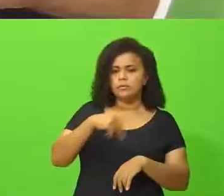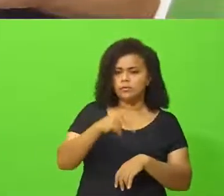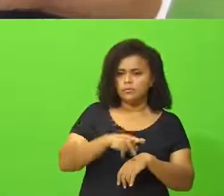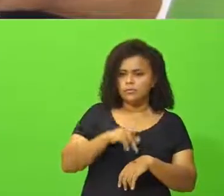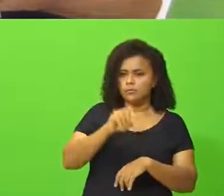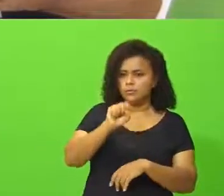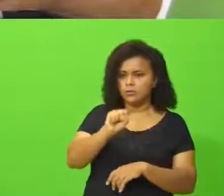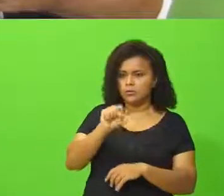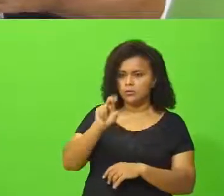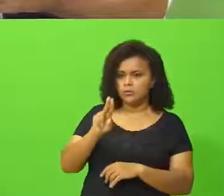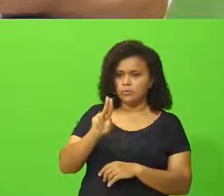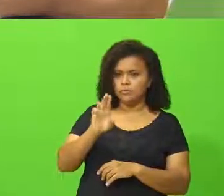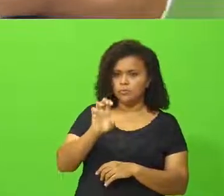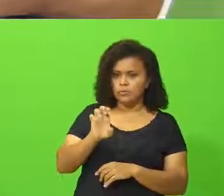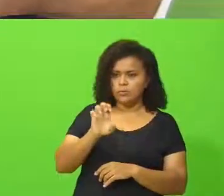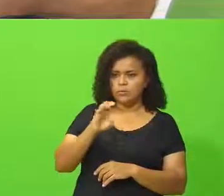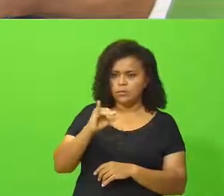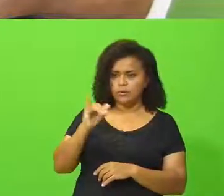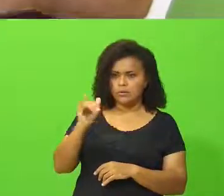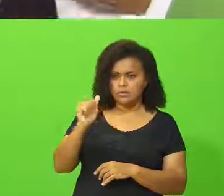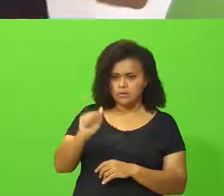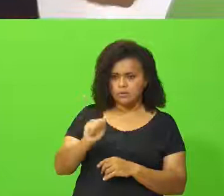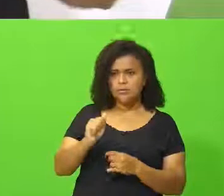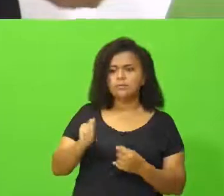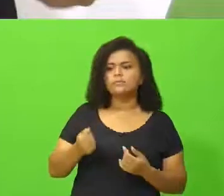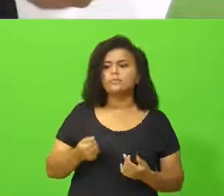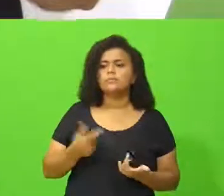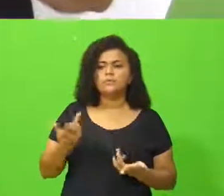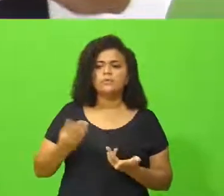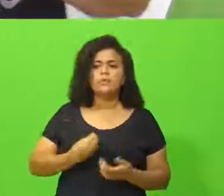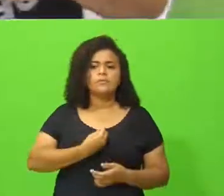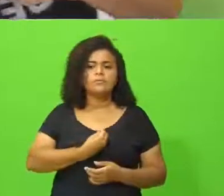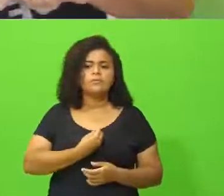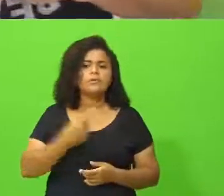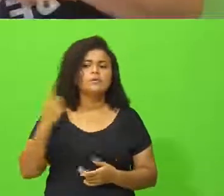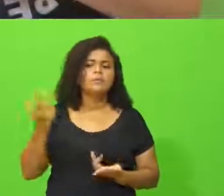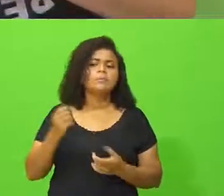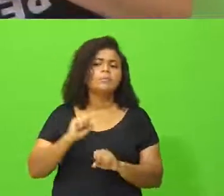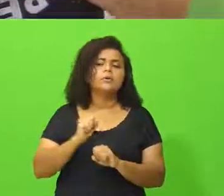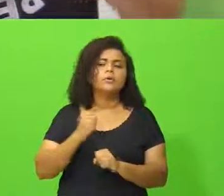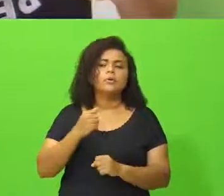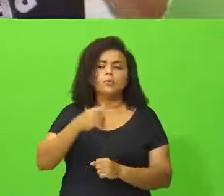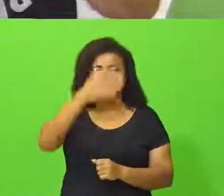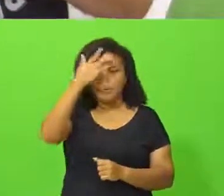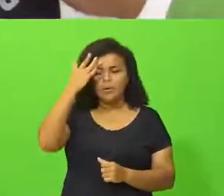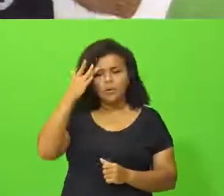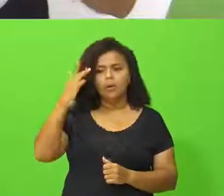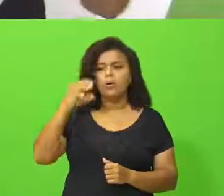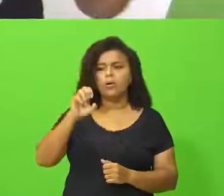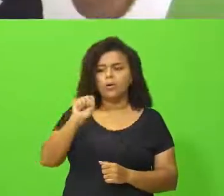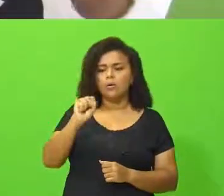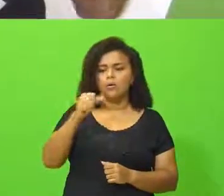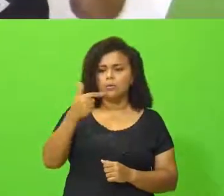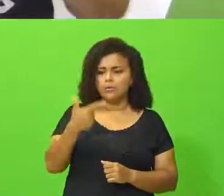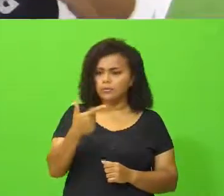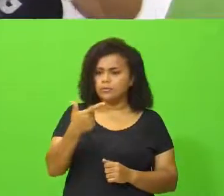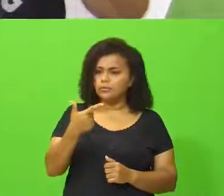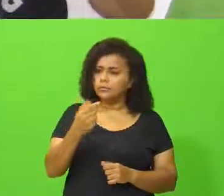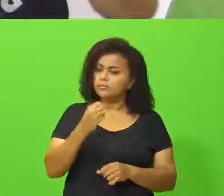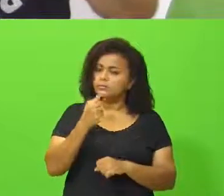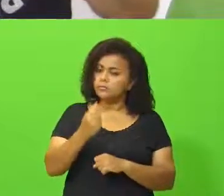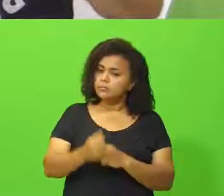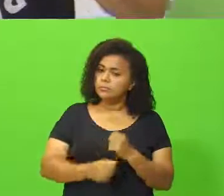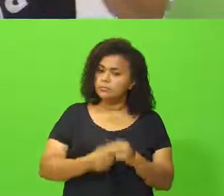naquele país é em torno de 82 anos, enquanto que no Brasil, que é um país subdesenvolvido, é de 73. Então, a gente está vendo já algumas